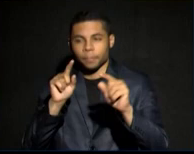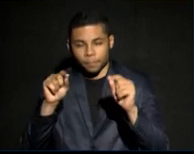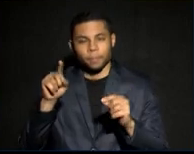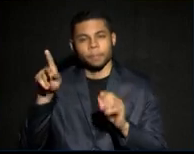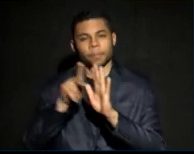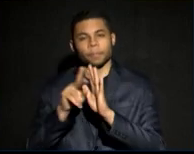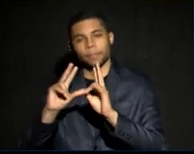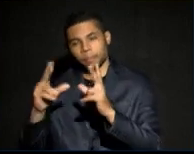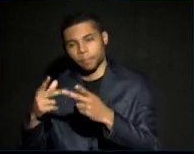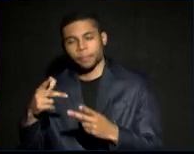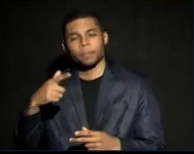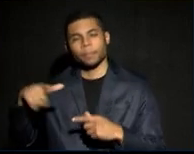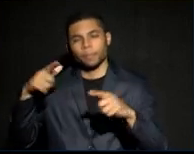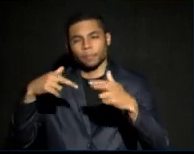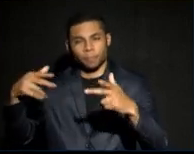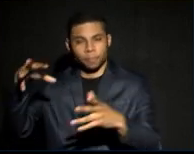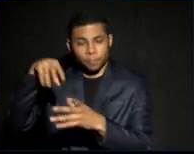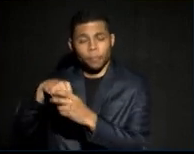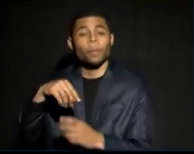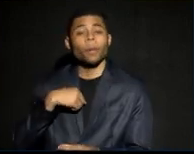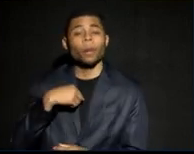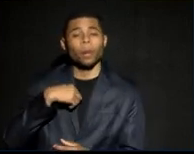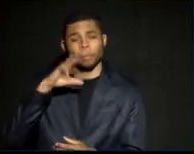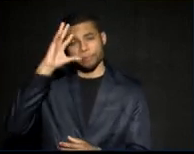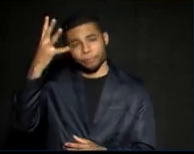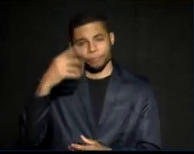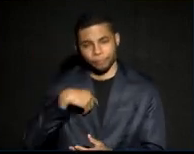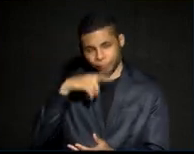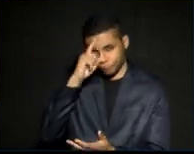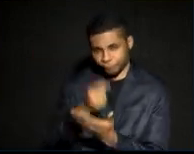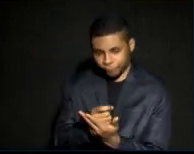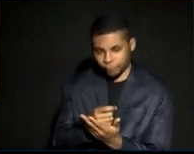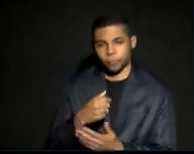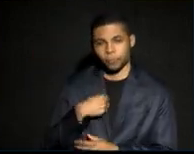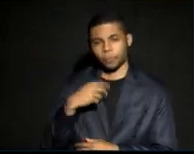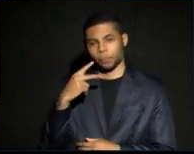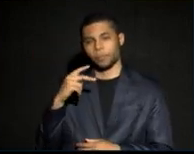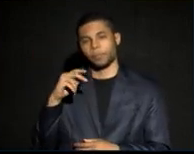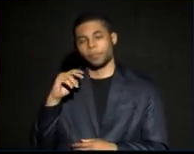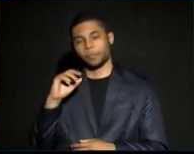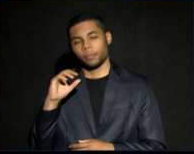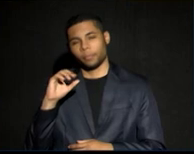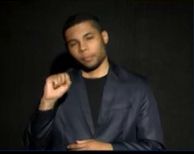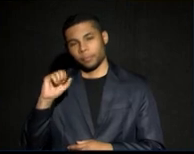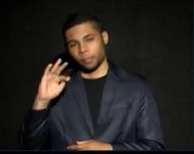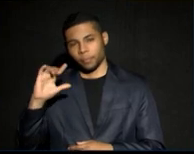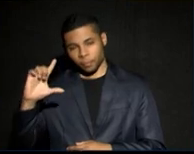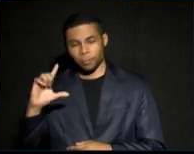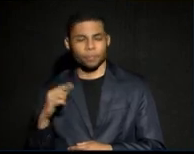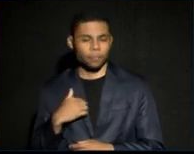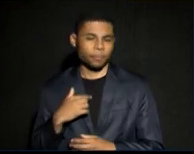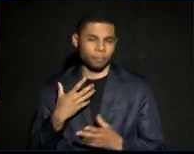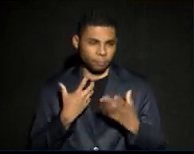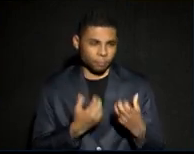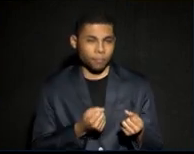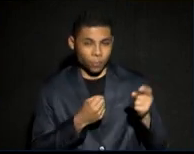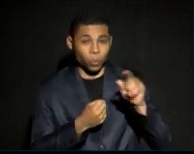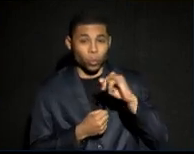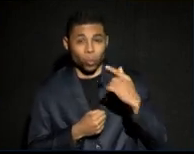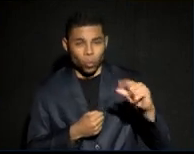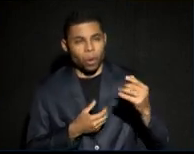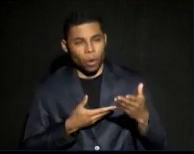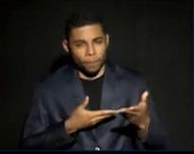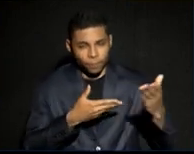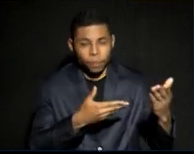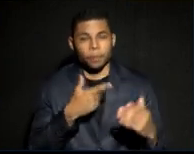eleição da câmara e uma série de questões internas eu tomei a decisão de sair do PFL do dem e aceitar o convite na época do João